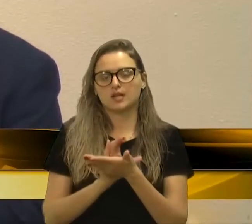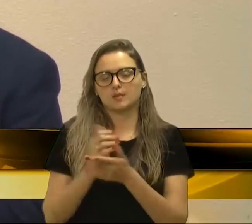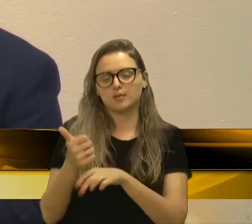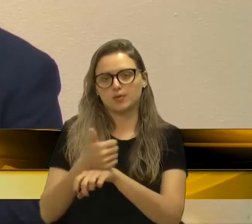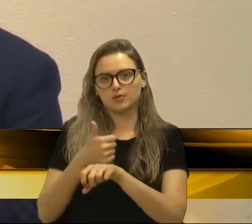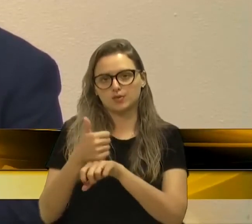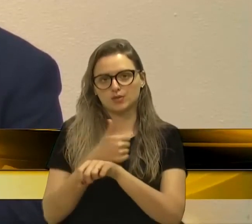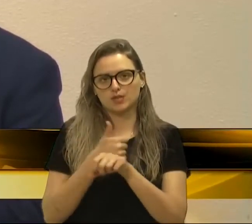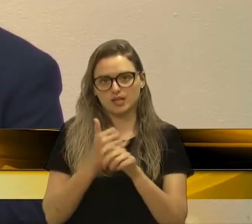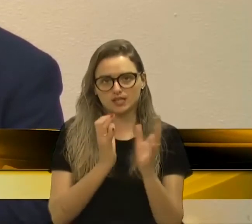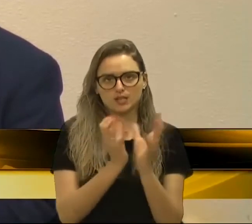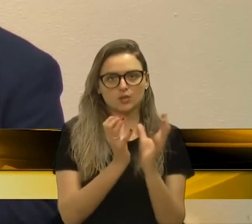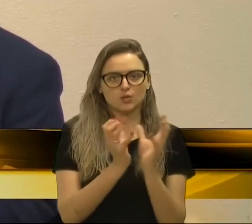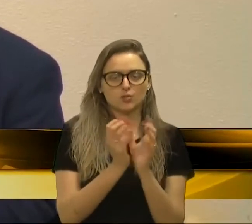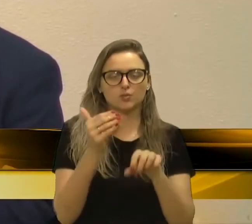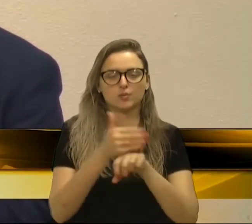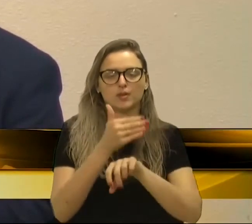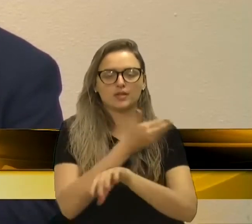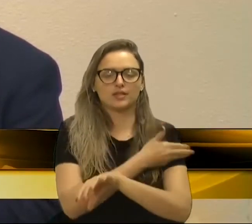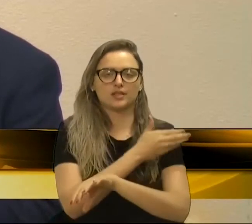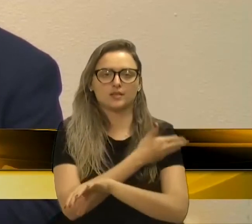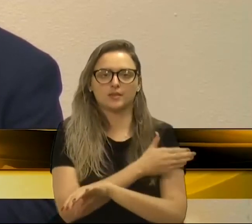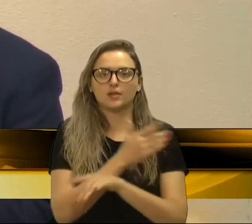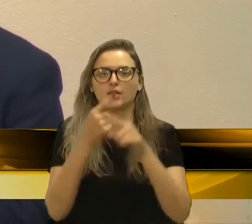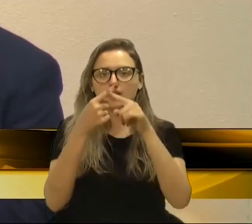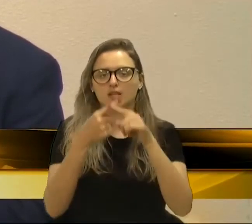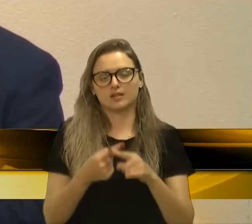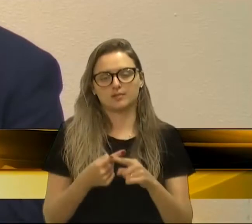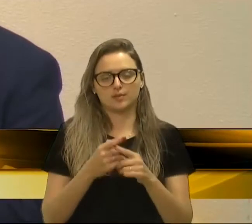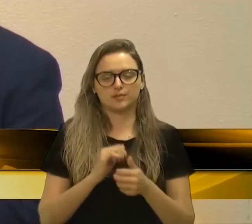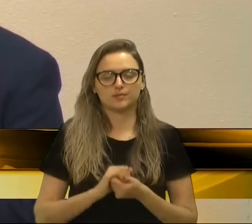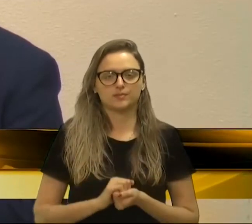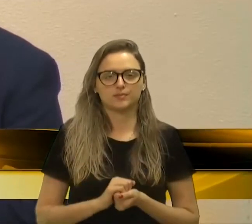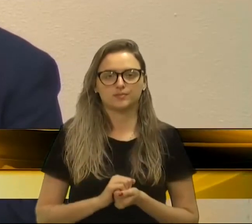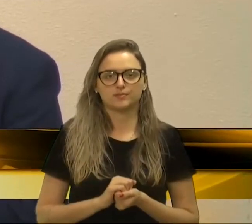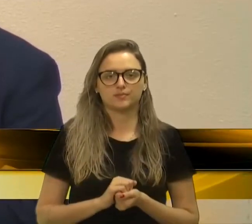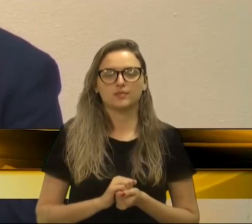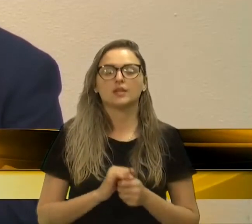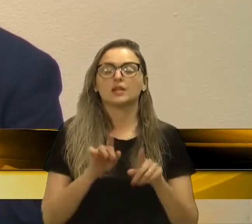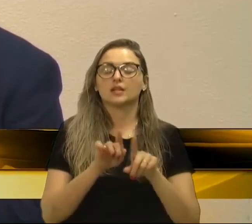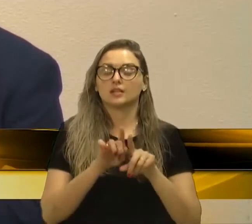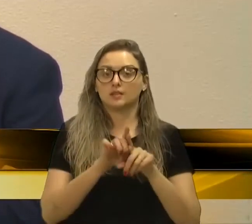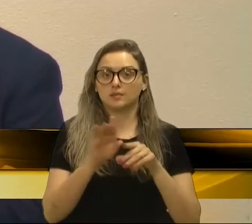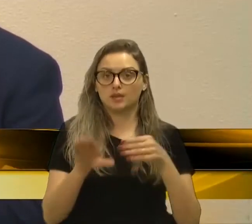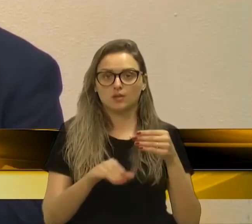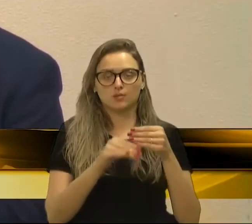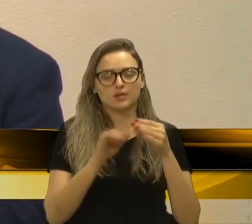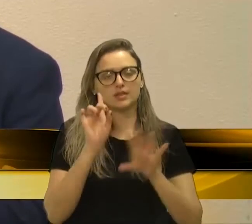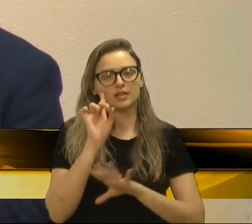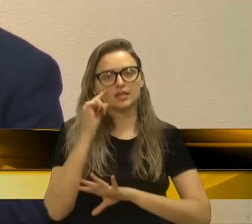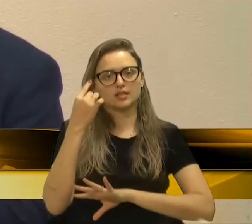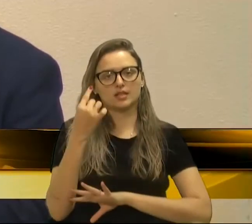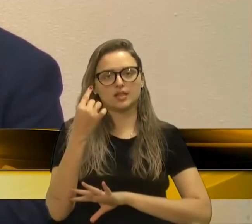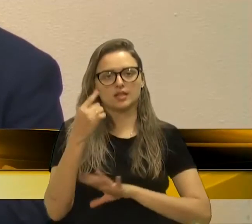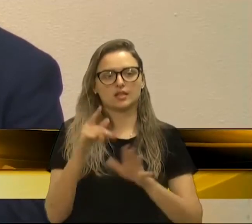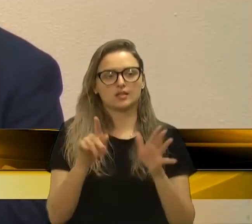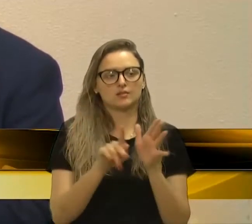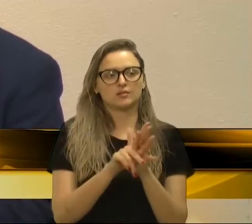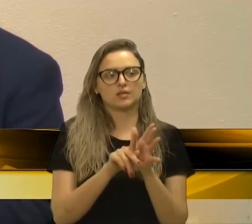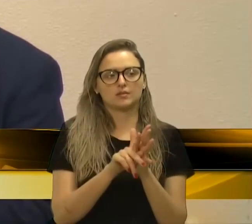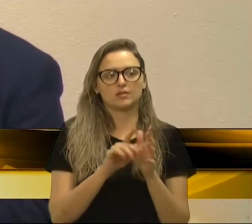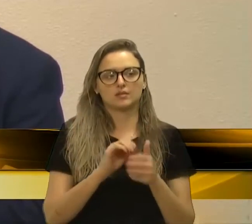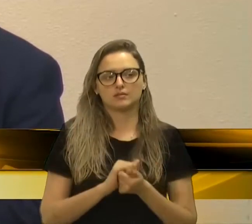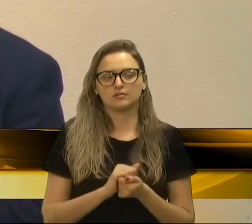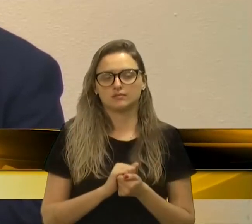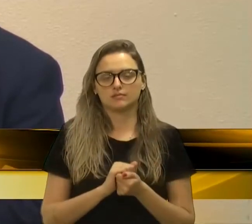equipes para treinamento e participação em competições de alto rendimento. Aduz ainda que estas iniciativas, quando contempladas, devem